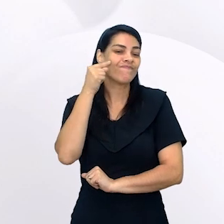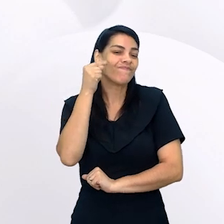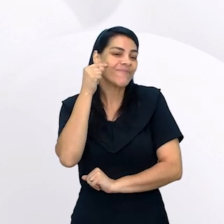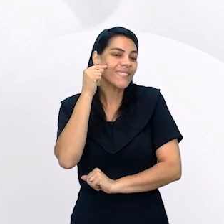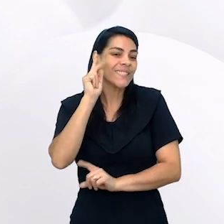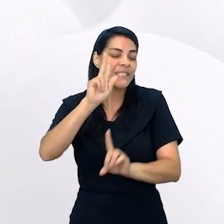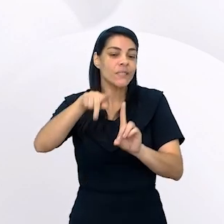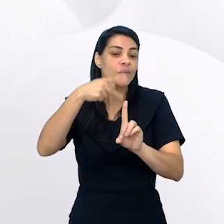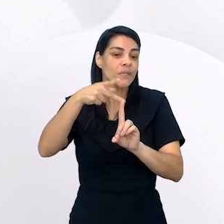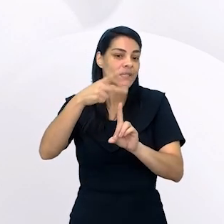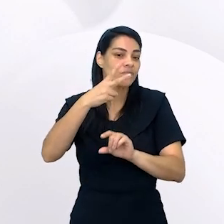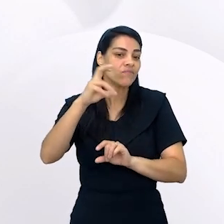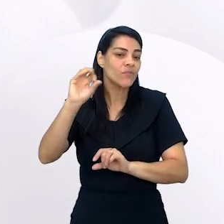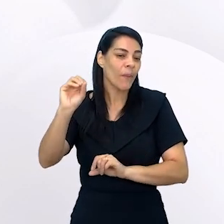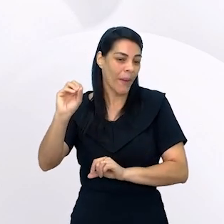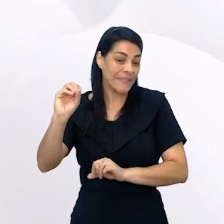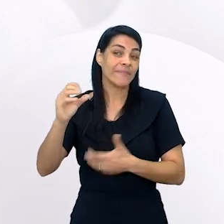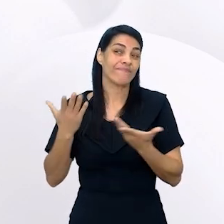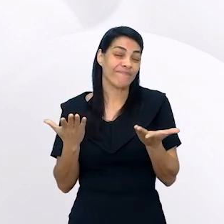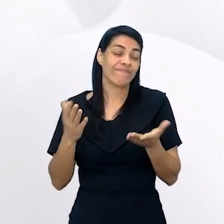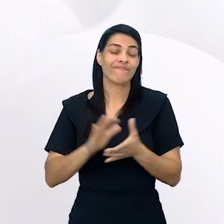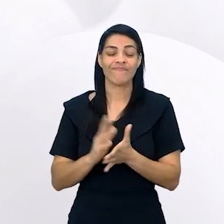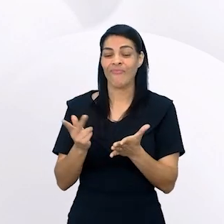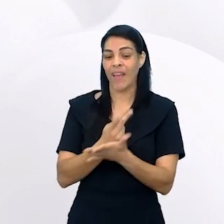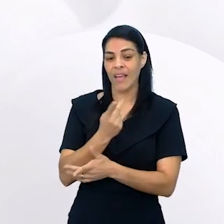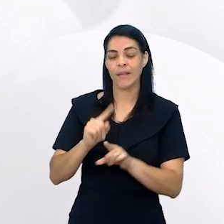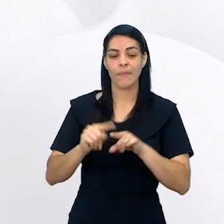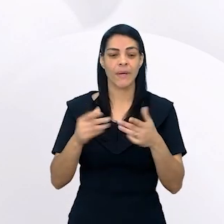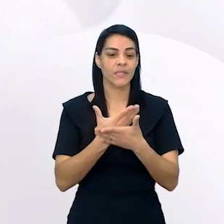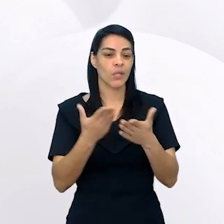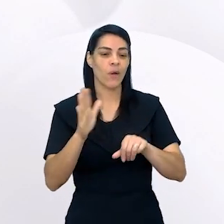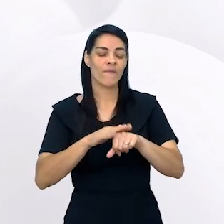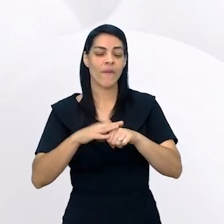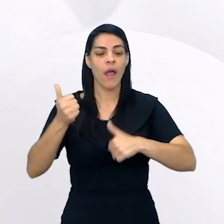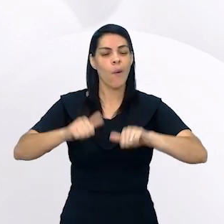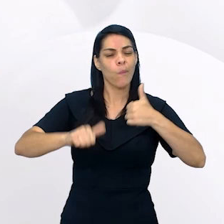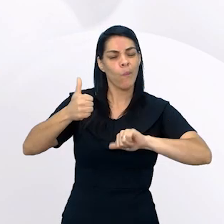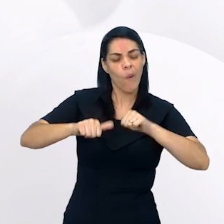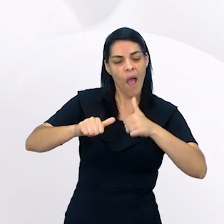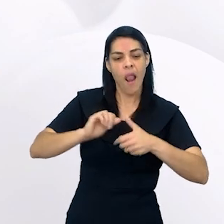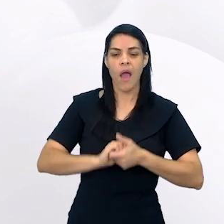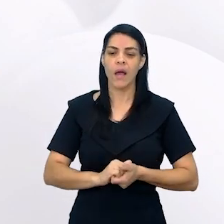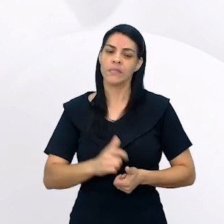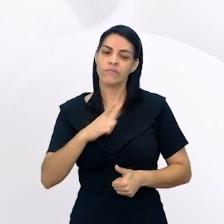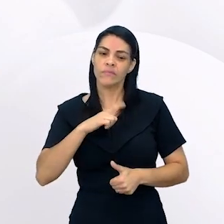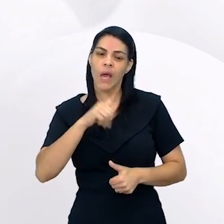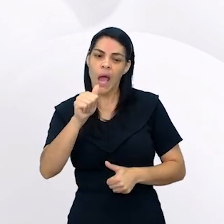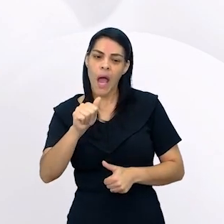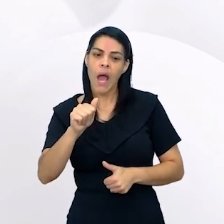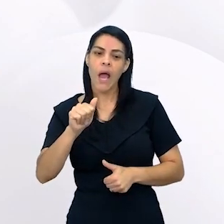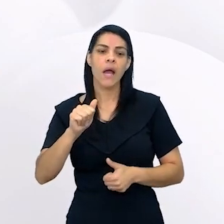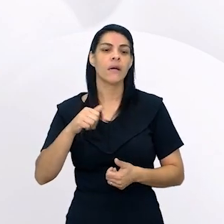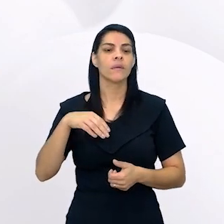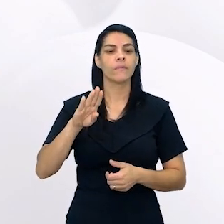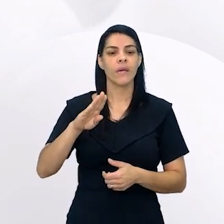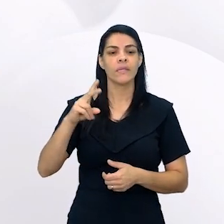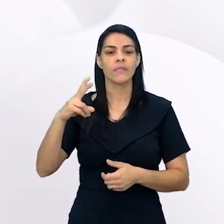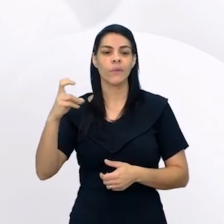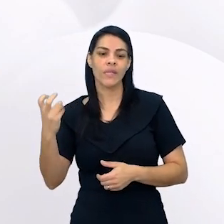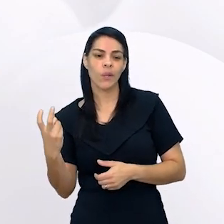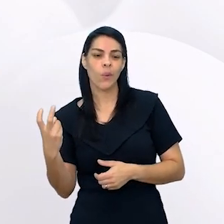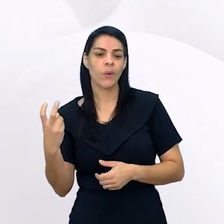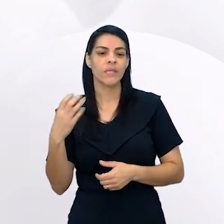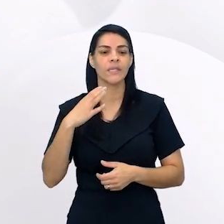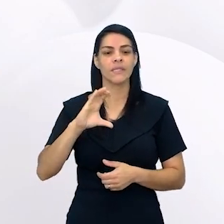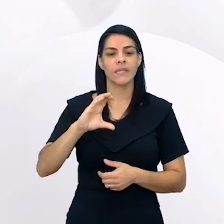no dobro aí de 50 então a gente fez uma análise aí tem a que é 50 B que é 52